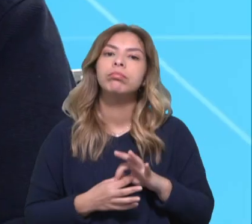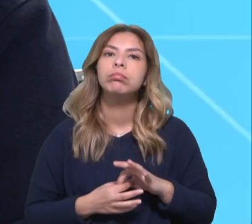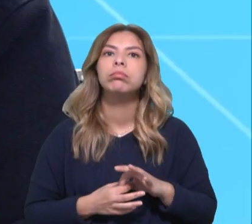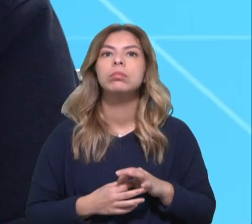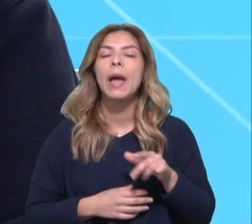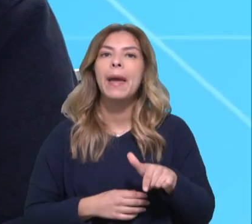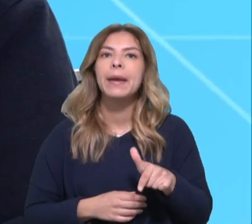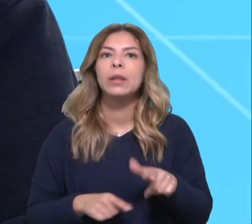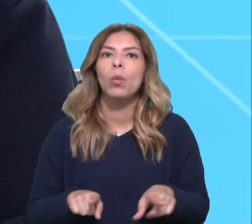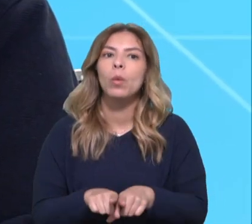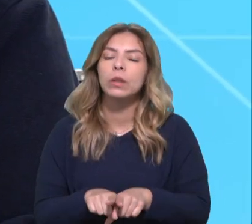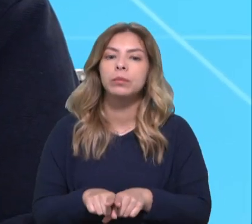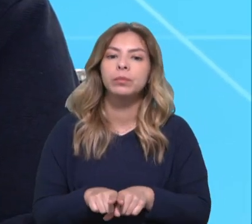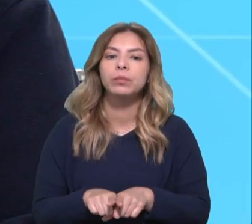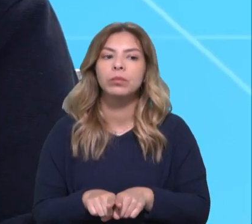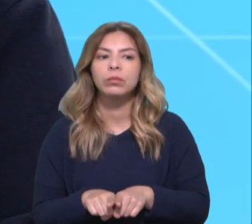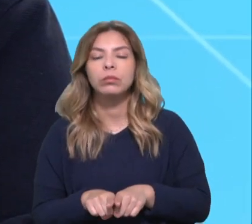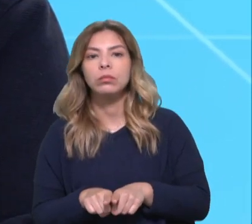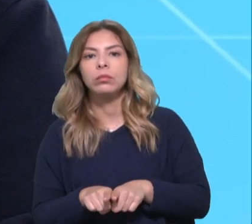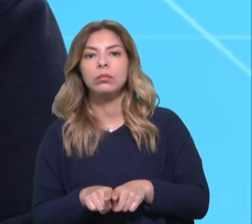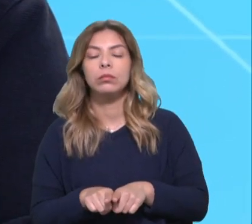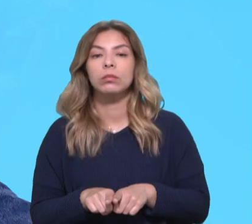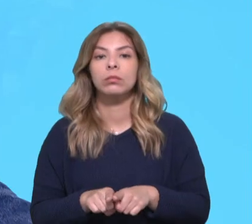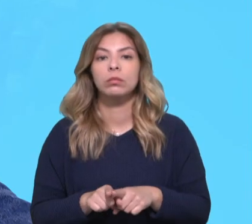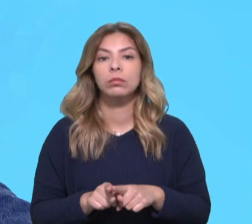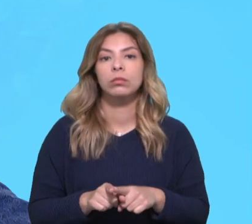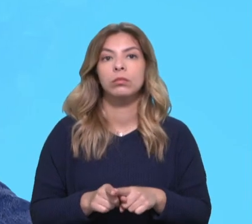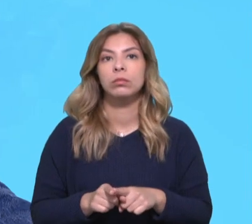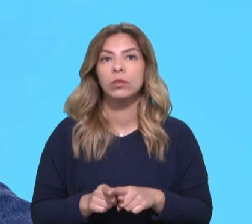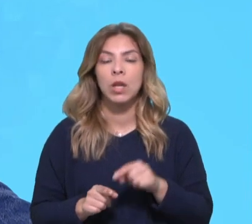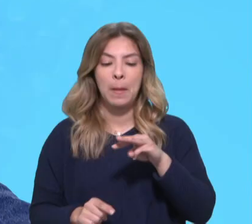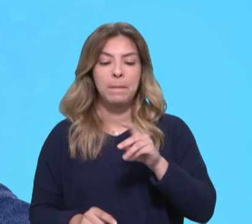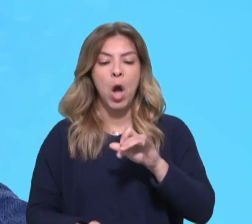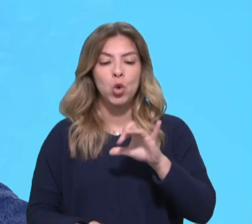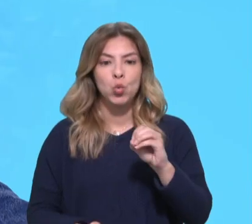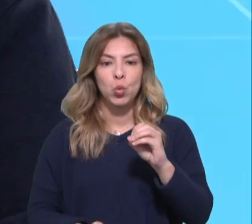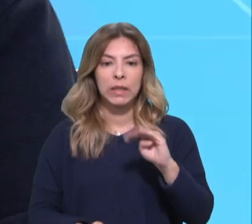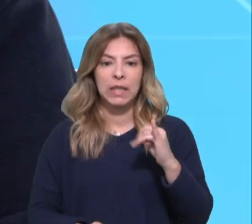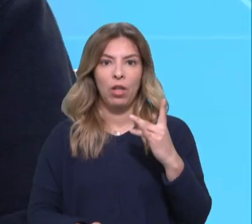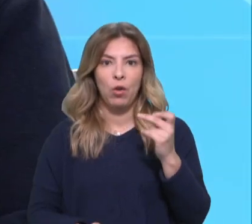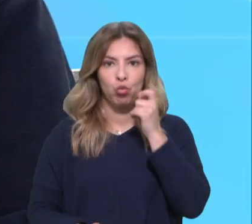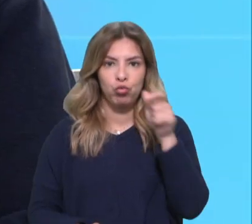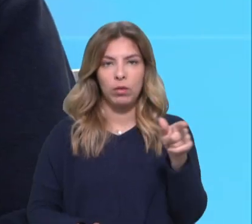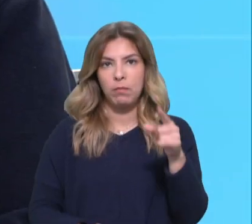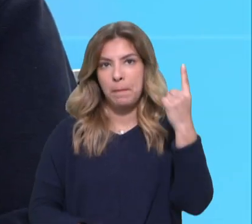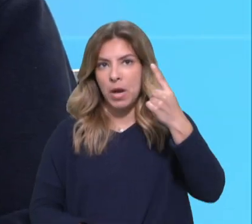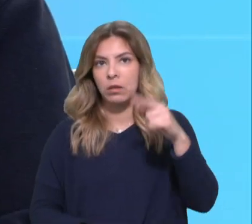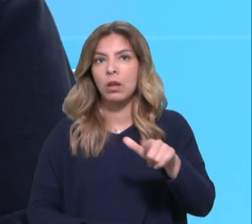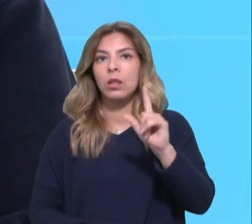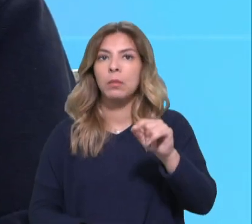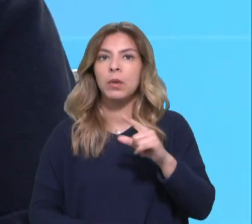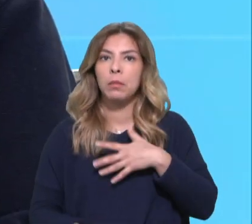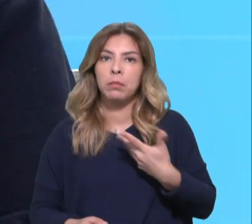fundo, é presidida pelo seu pároco Mário Silva. Depois, a Misericórdia, que